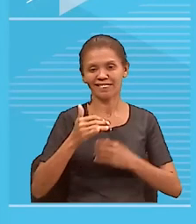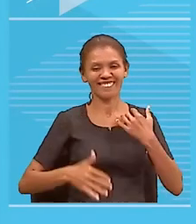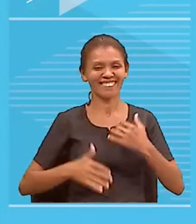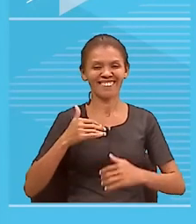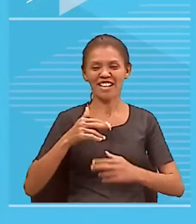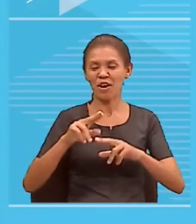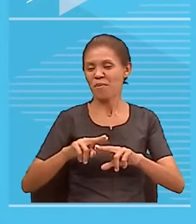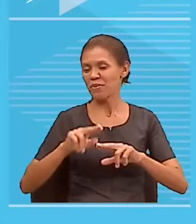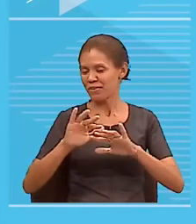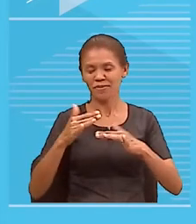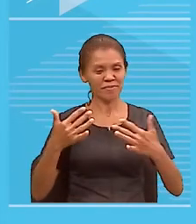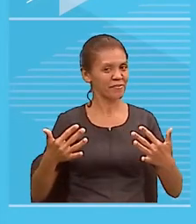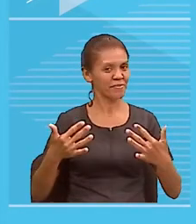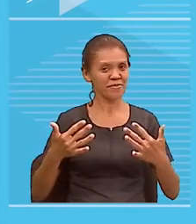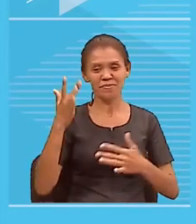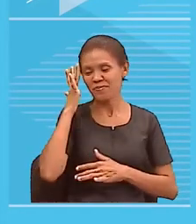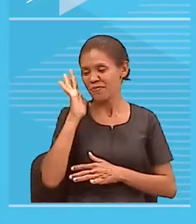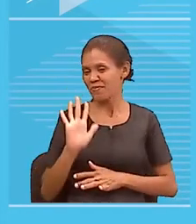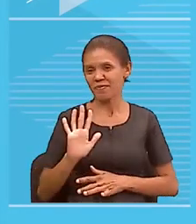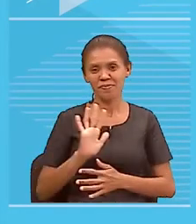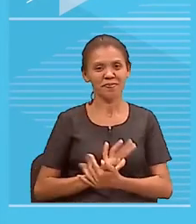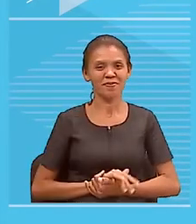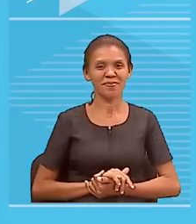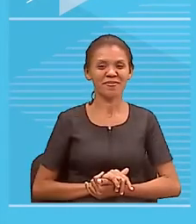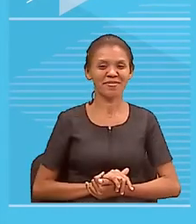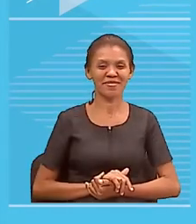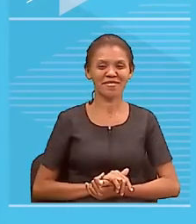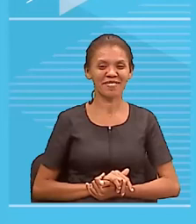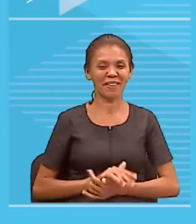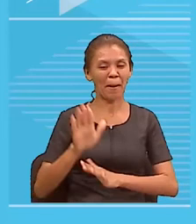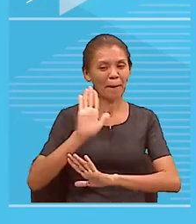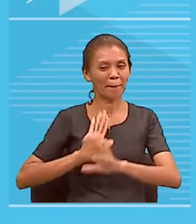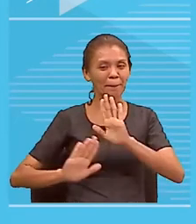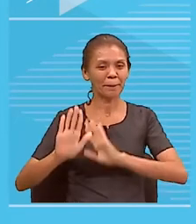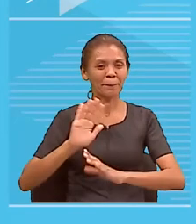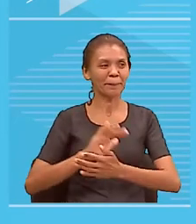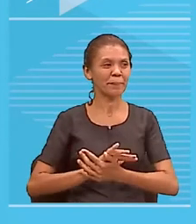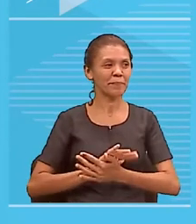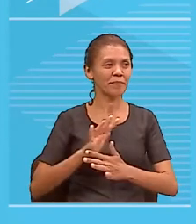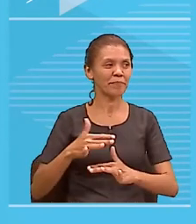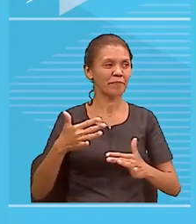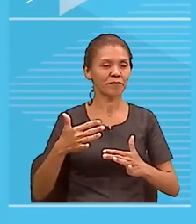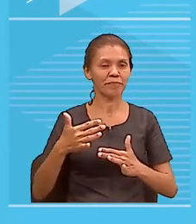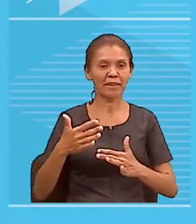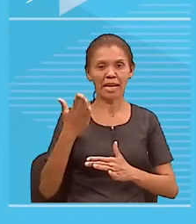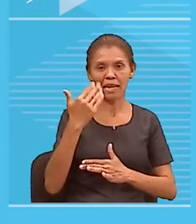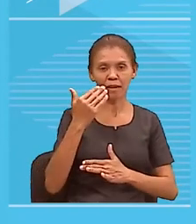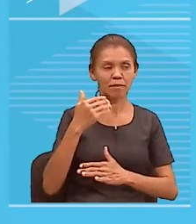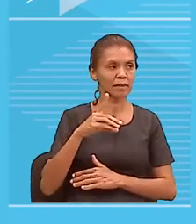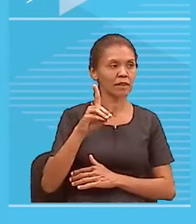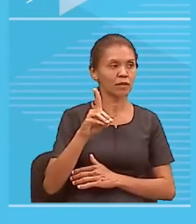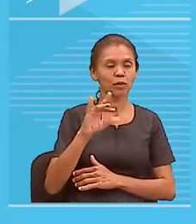para que nesse caso aí né fiquem atentos por favor então alimento diet